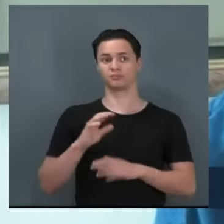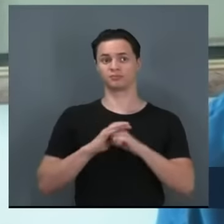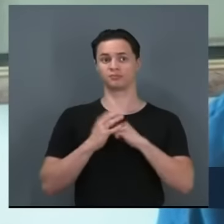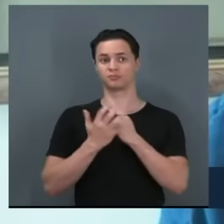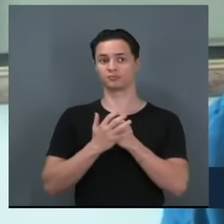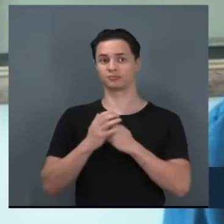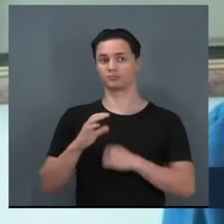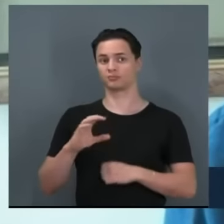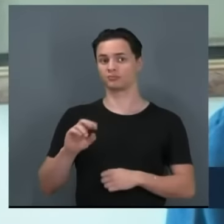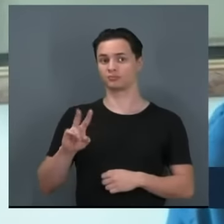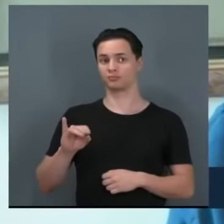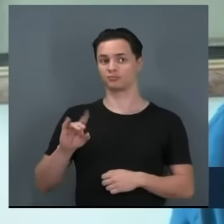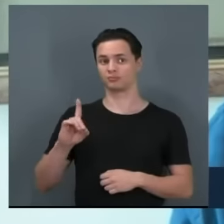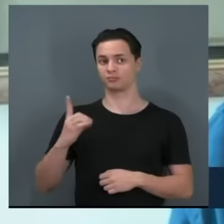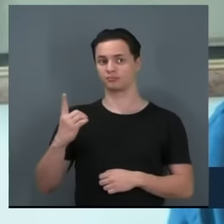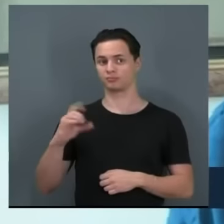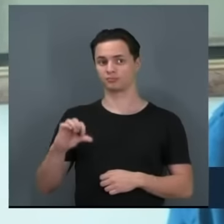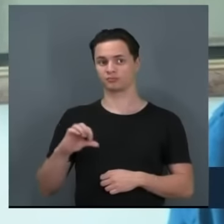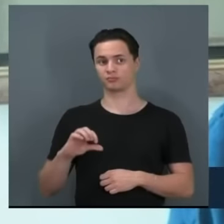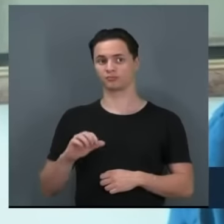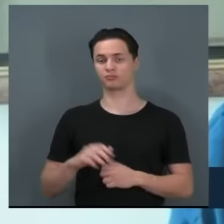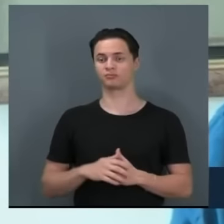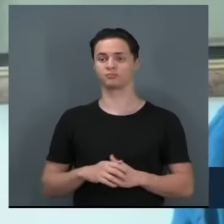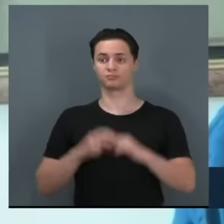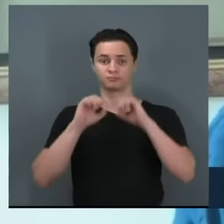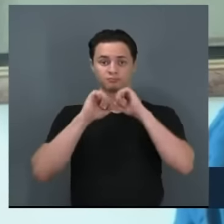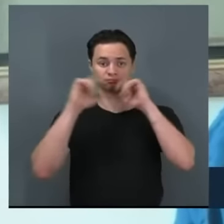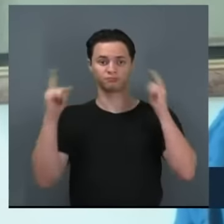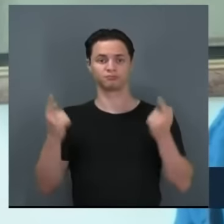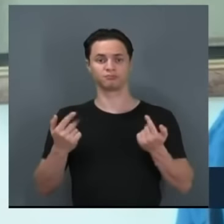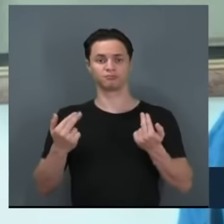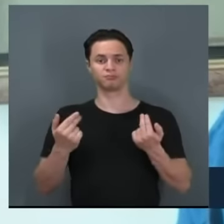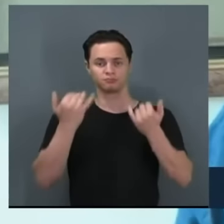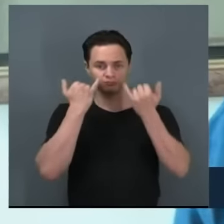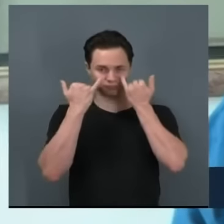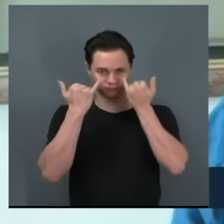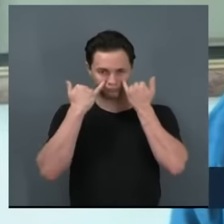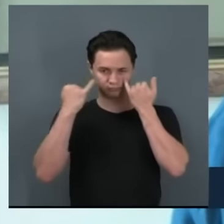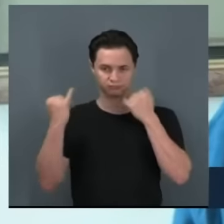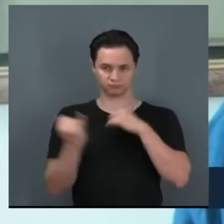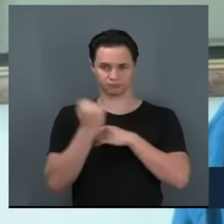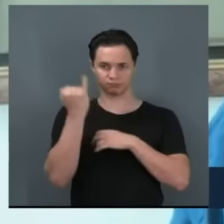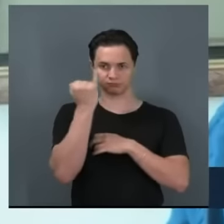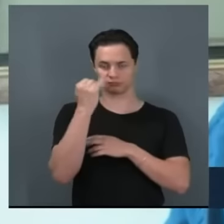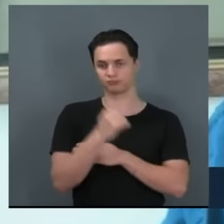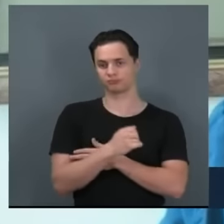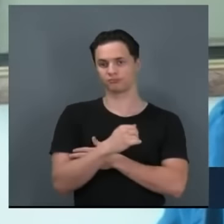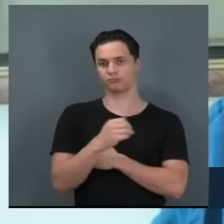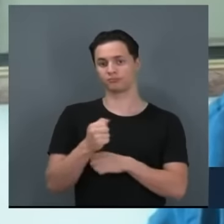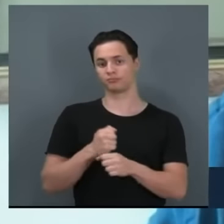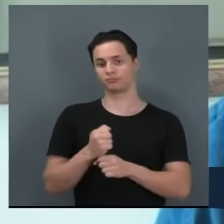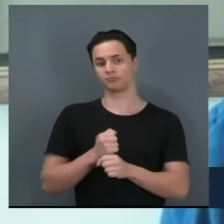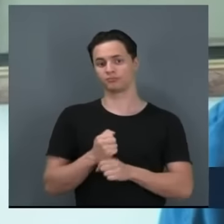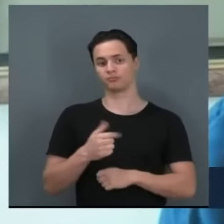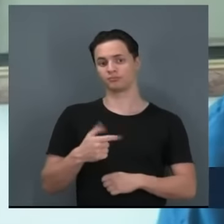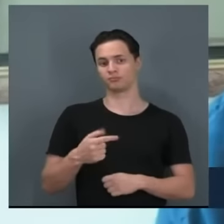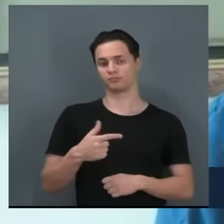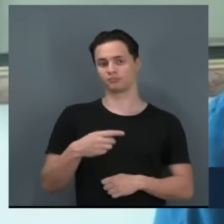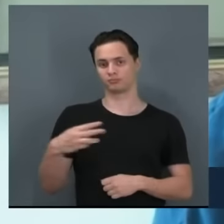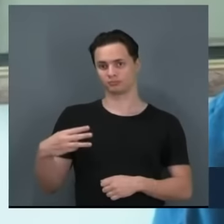de Covid-19. Cabe ainda destacar um outro dado essencial. Em 2023, senhoras e